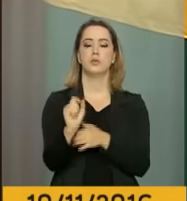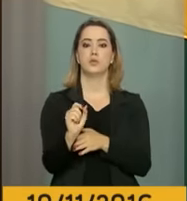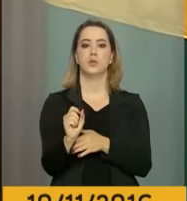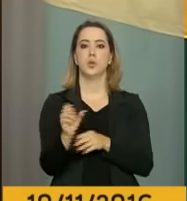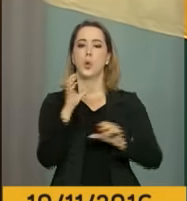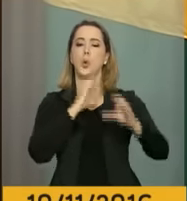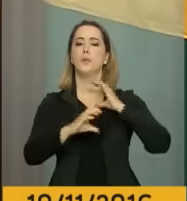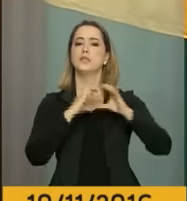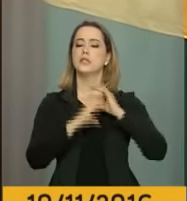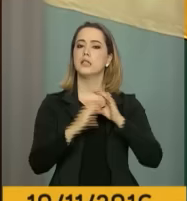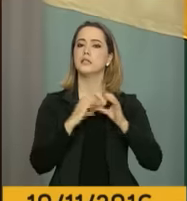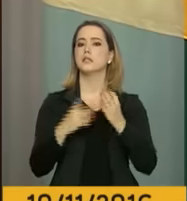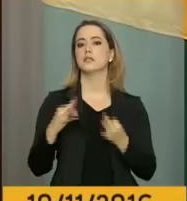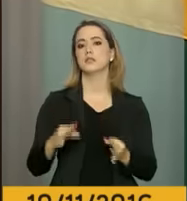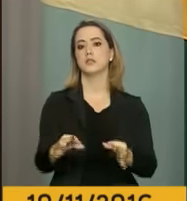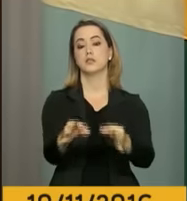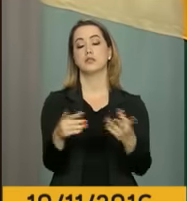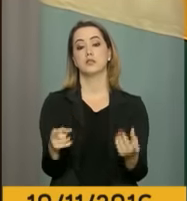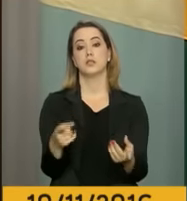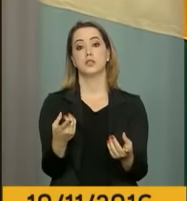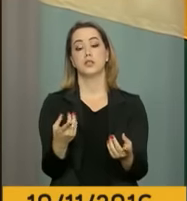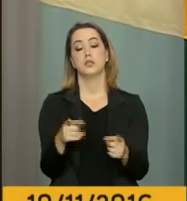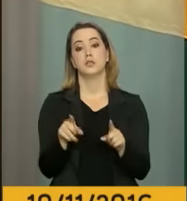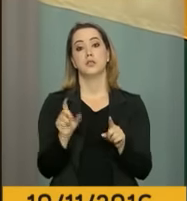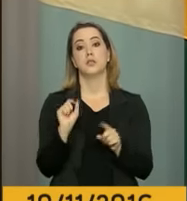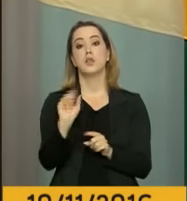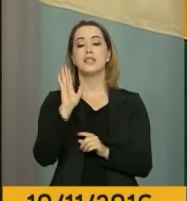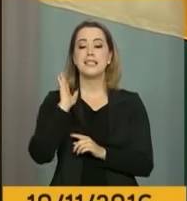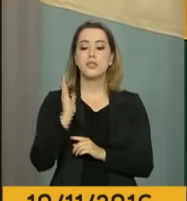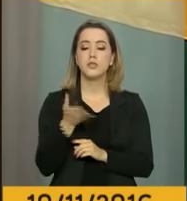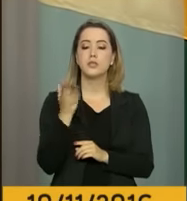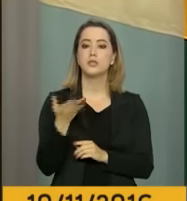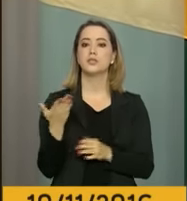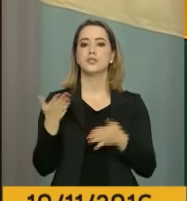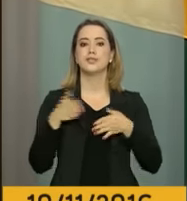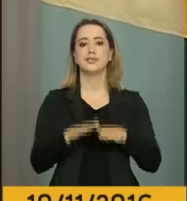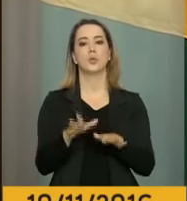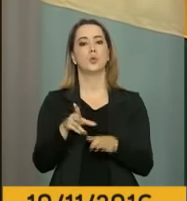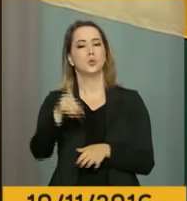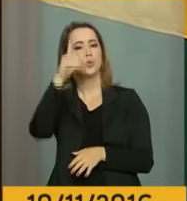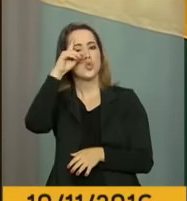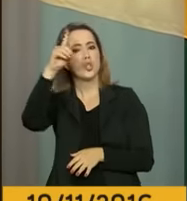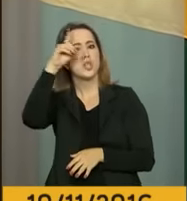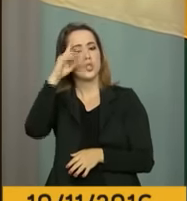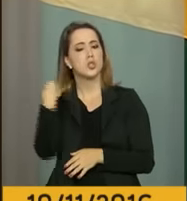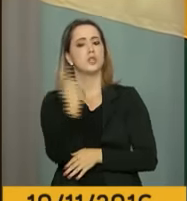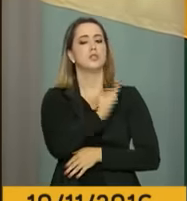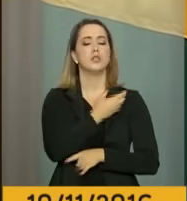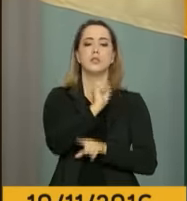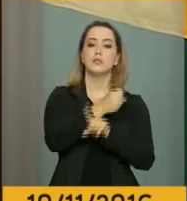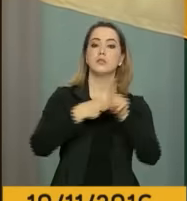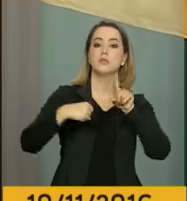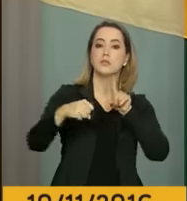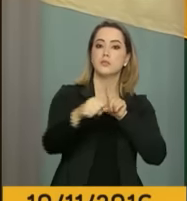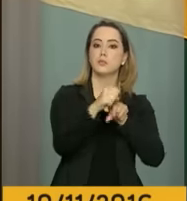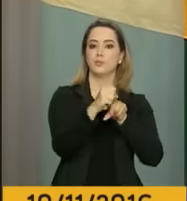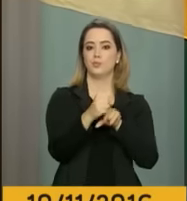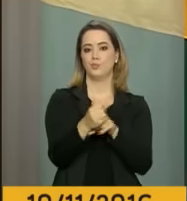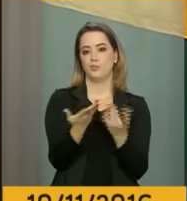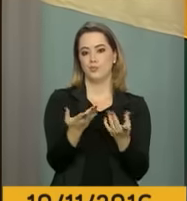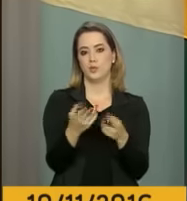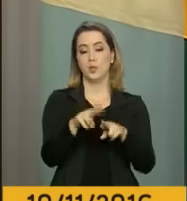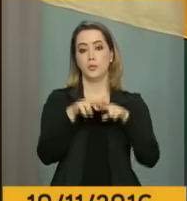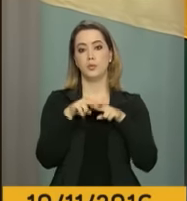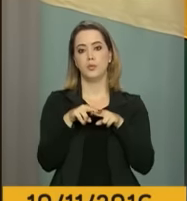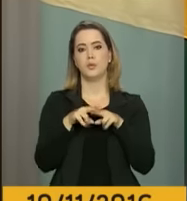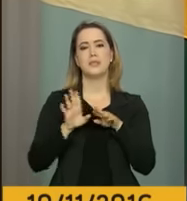comunicação, por exemplo, vou dizer mais uma obviedade, já fazem parte do dia a dia da nossa sociedade, não é? Portanto,